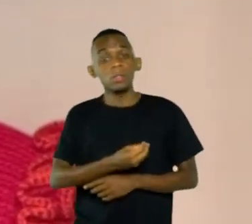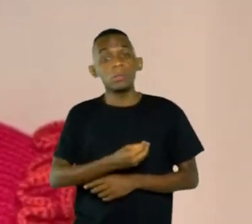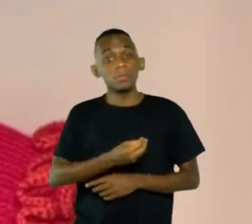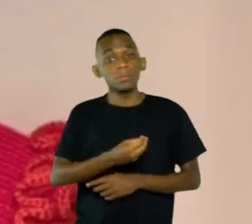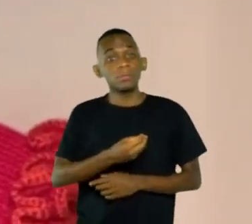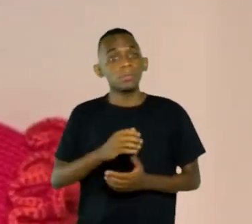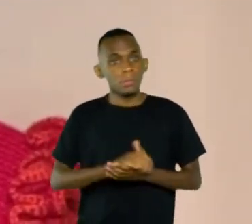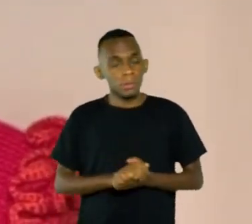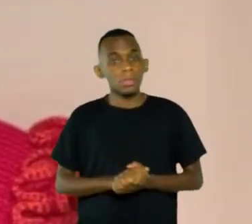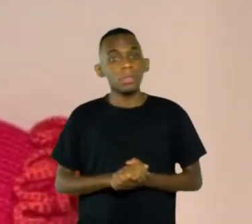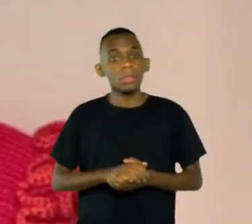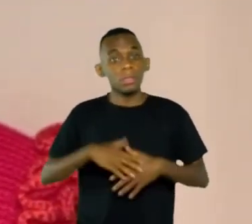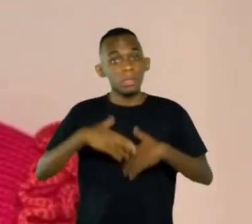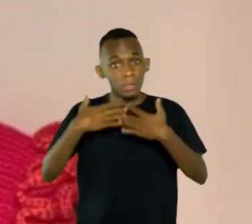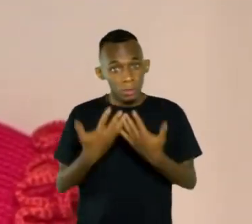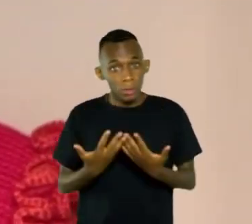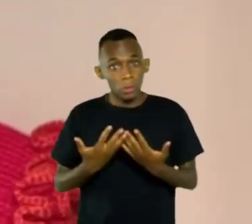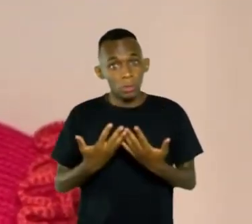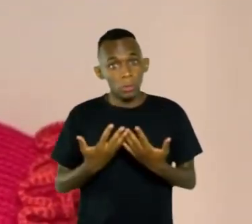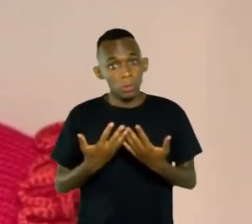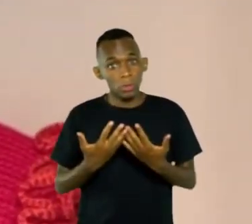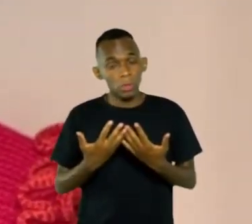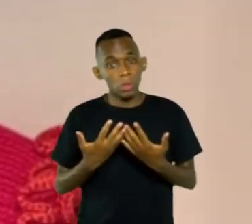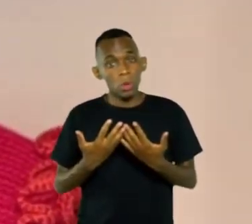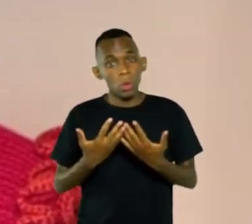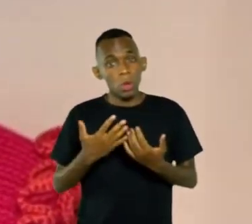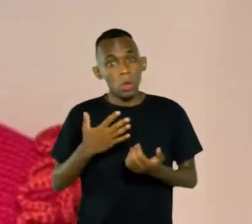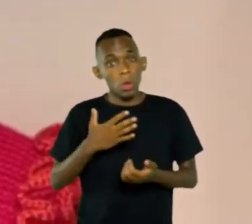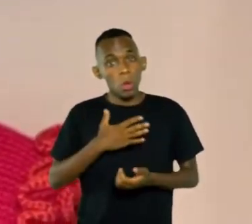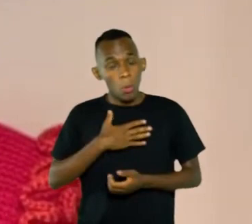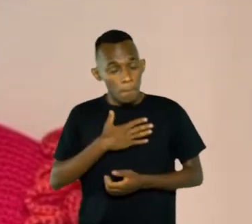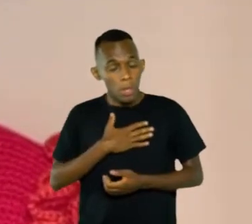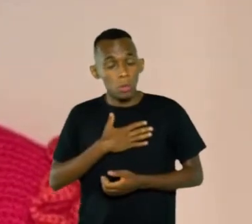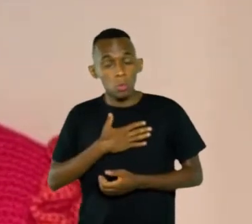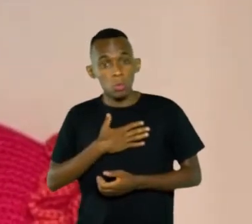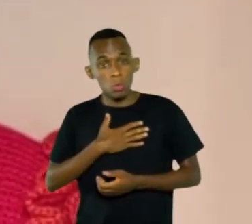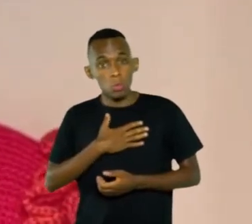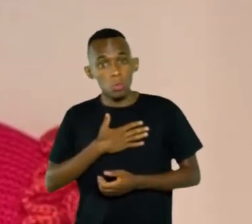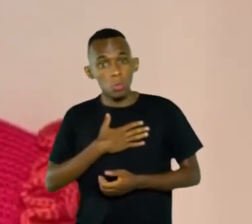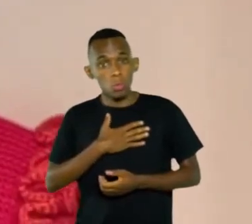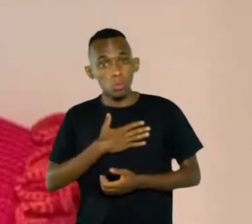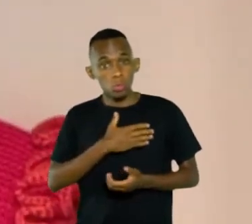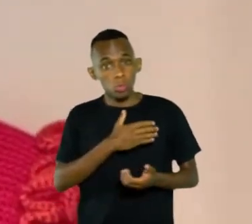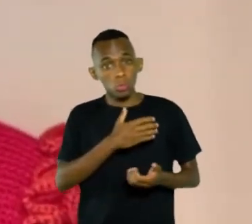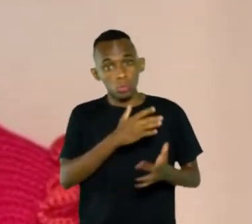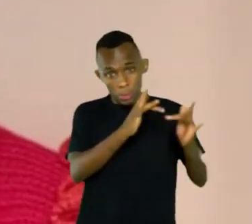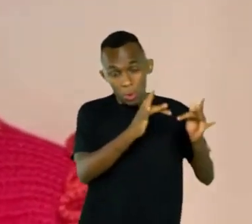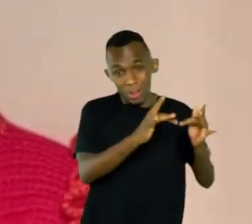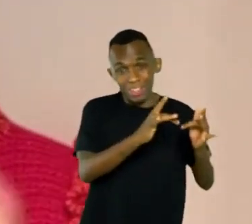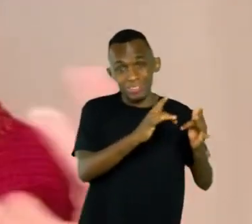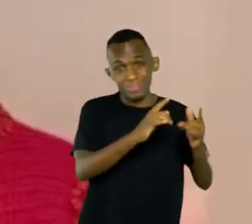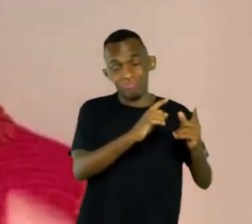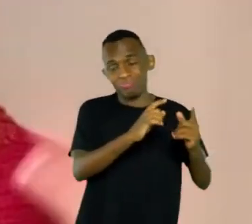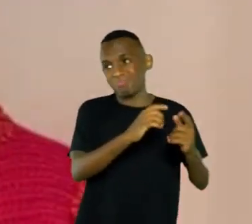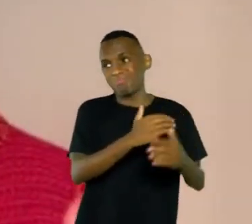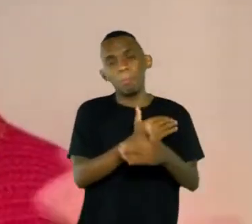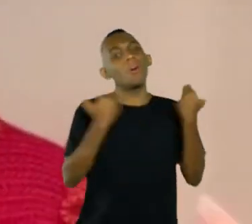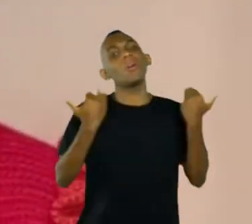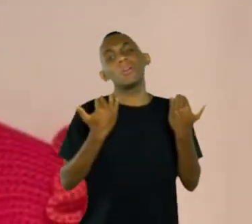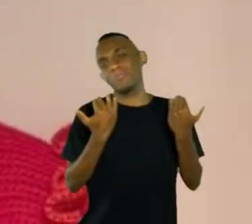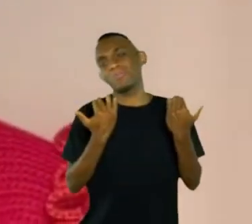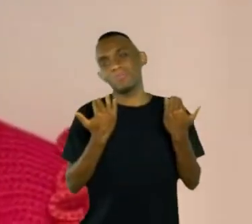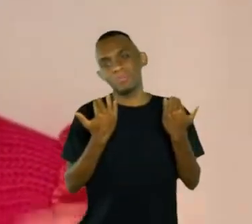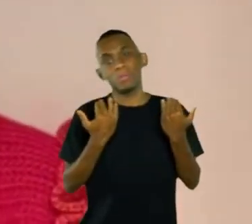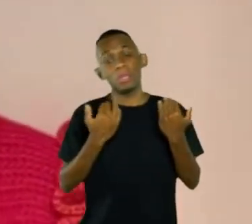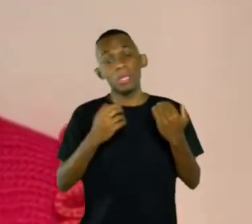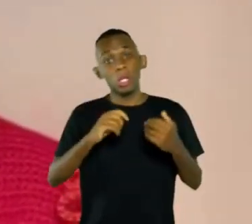Gui, aos 38 anos, teve uma morte súbita. A gente não morava juntos, mas estávamos esperando o Francisco. Acho que a gente estava meio que prestes a viver o